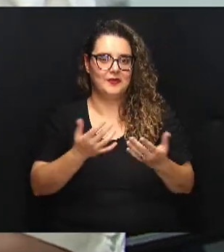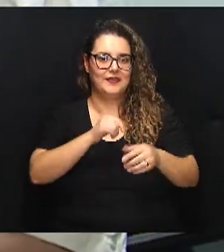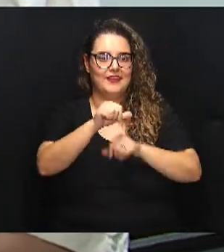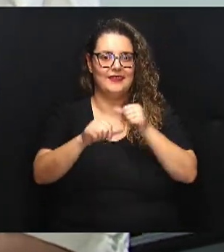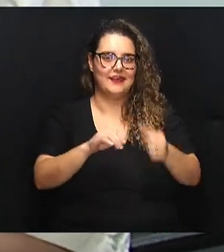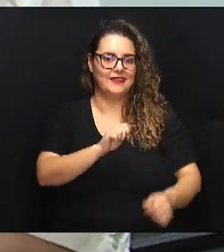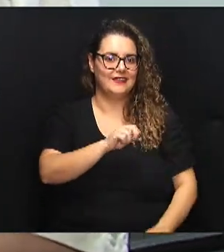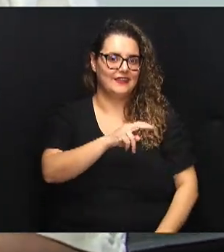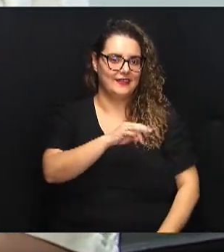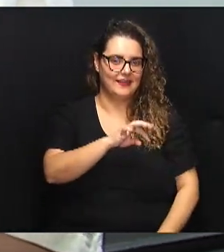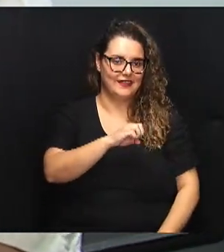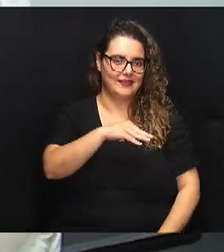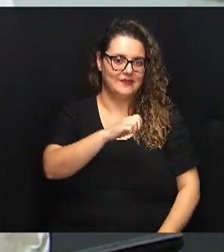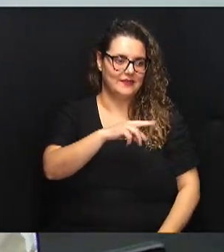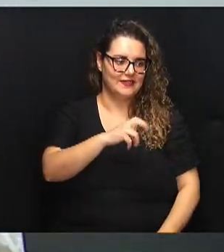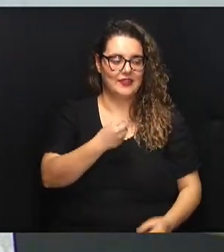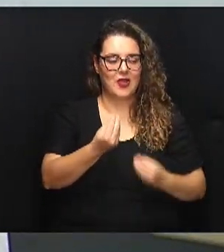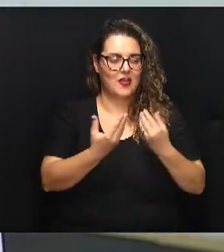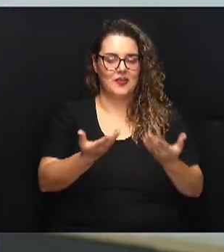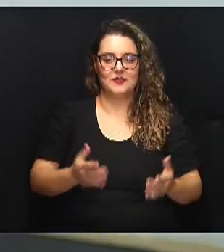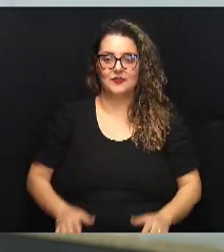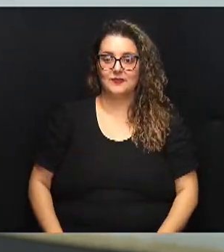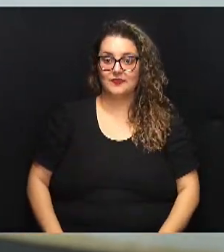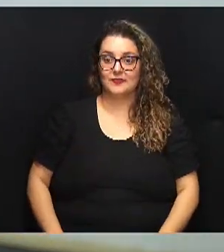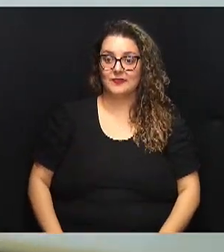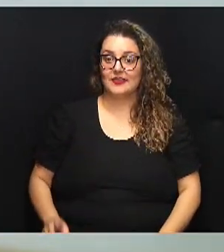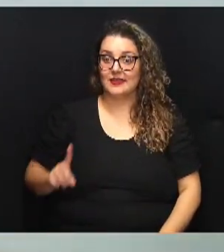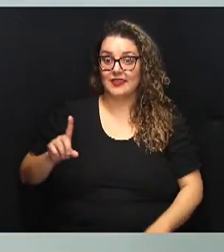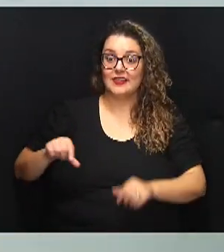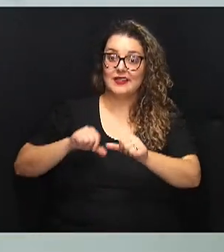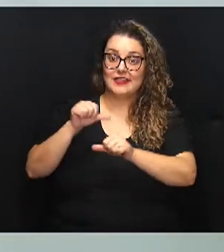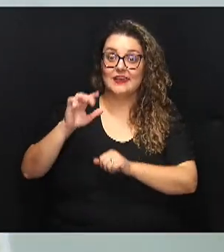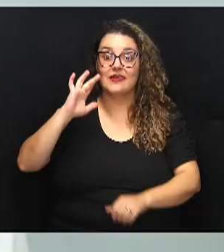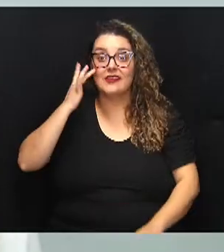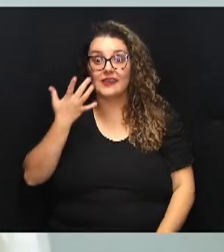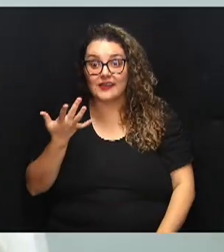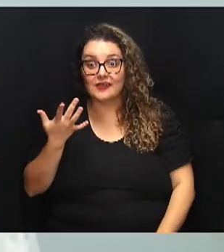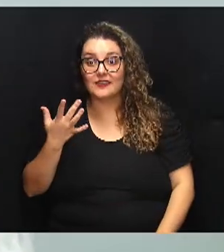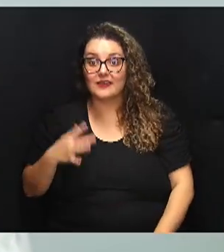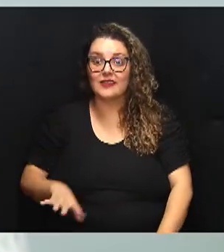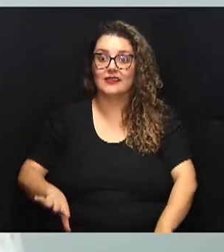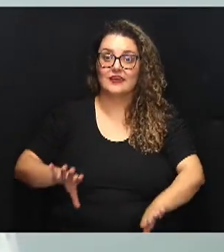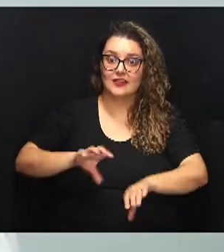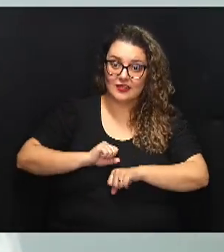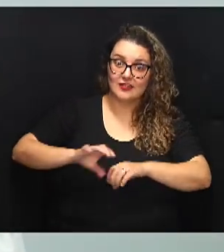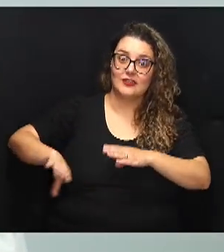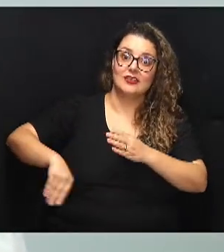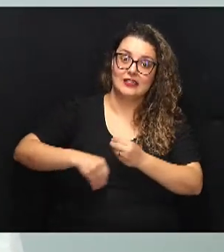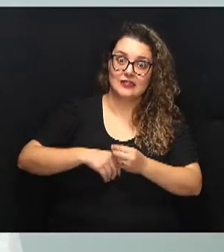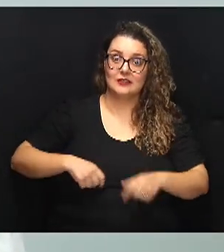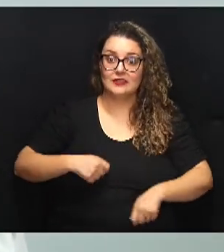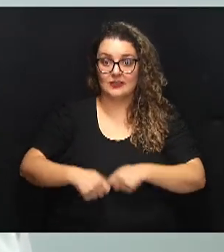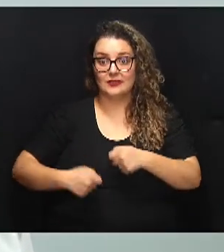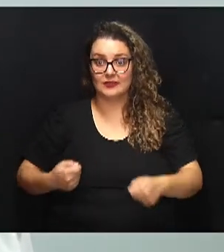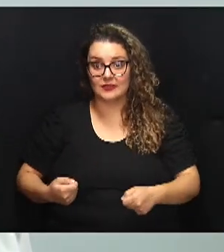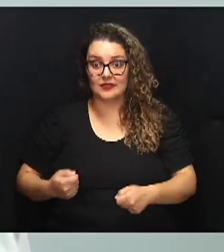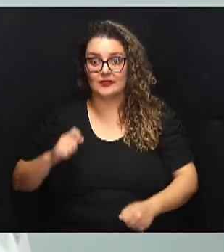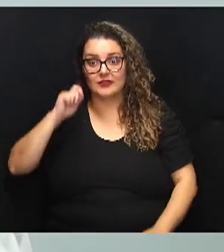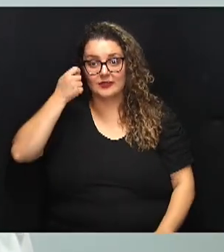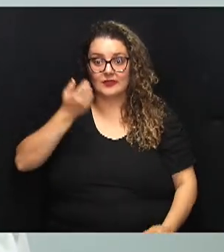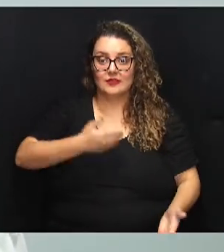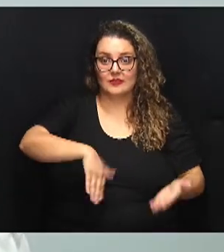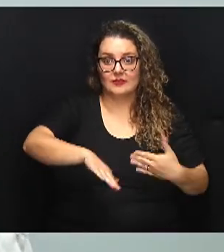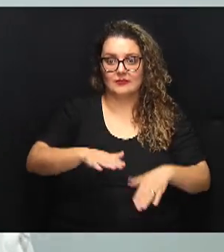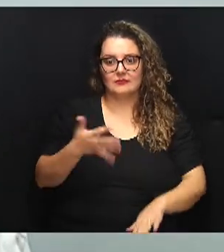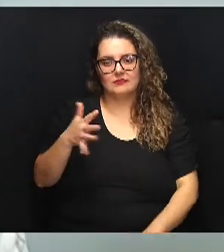arte marcial? Como que foi, Lívia? Então, não foi exatamente uma troca, eu acho que foi mais uma adição, né? Porque eu sou faixa preta de Kung Fu, eu pratico